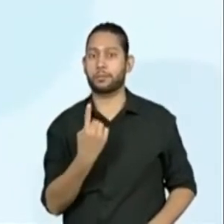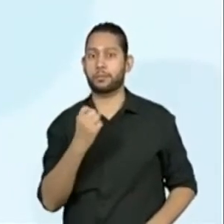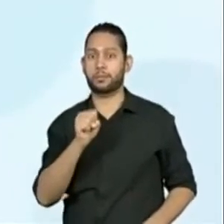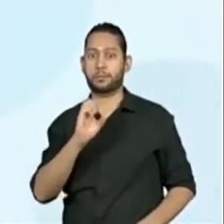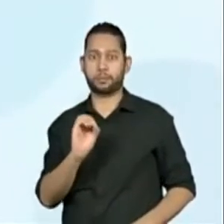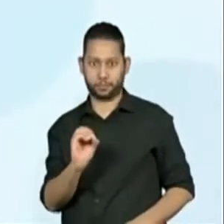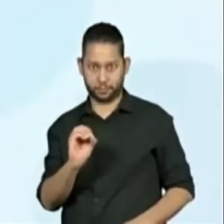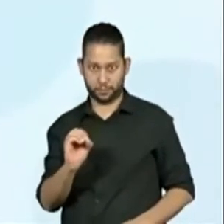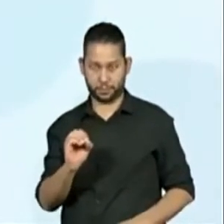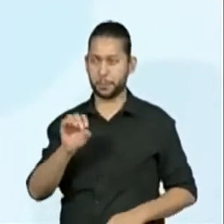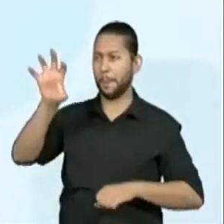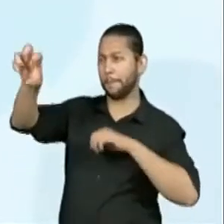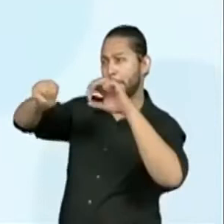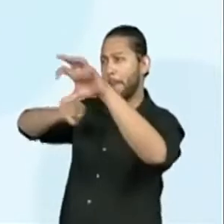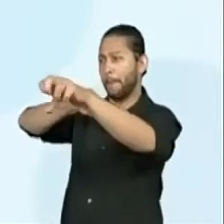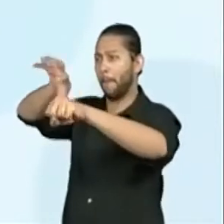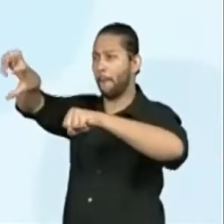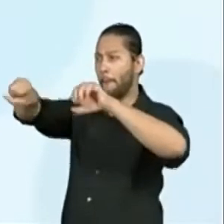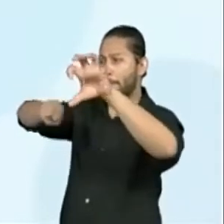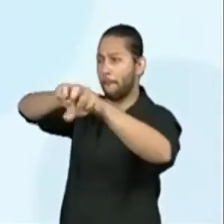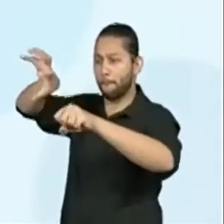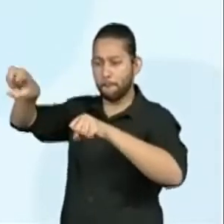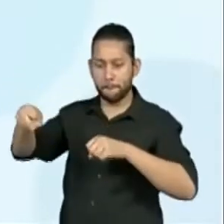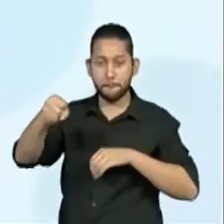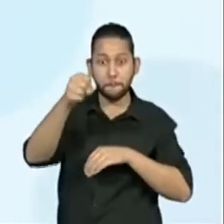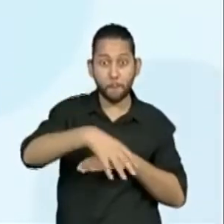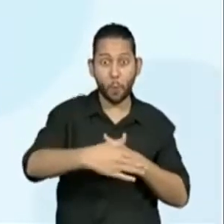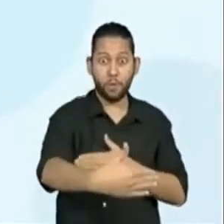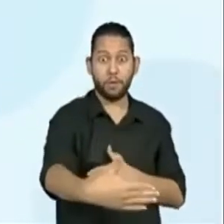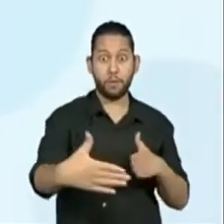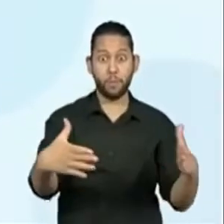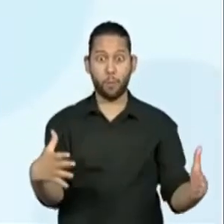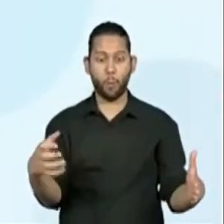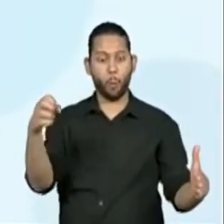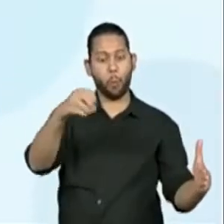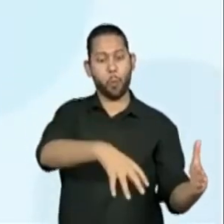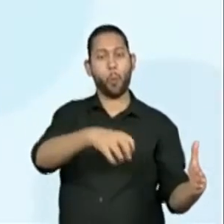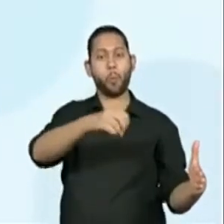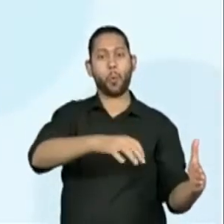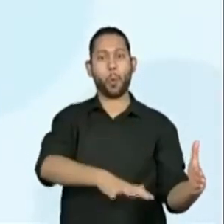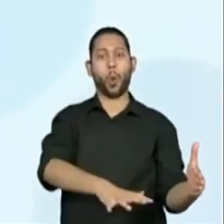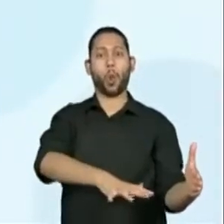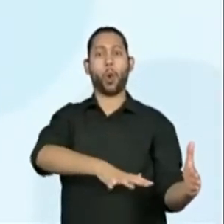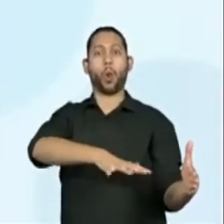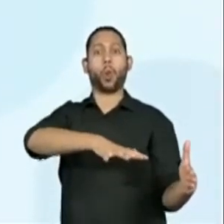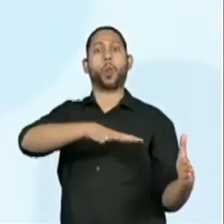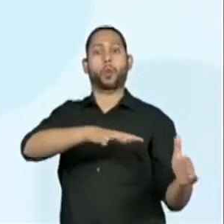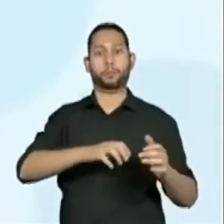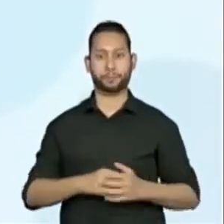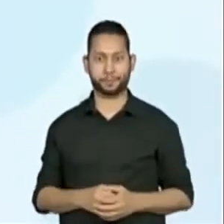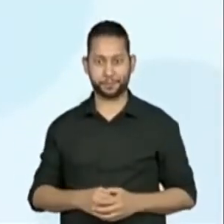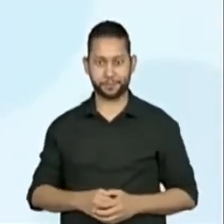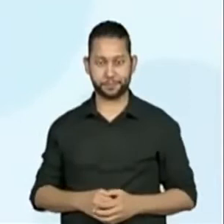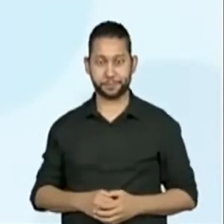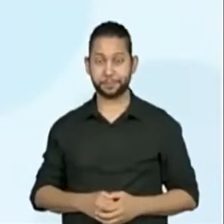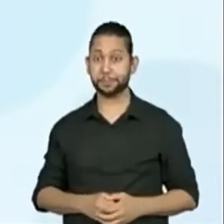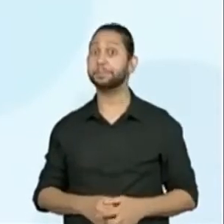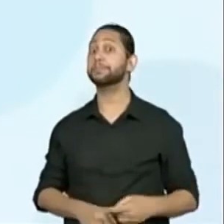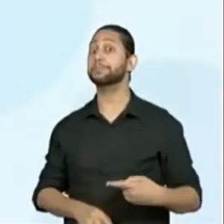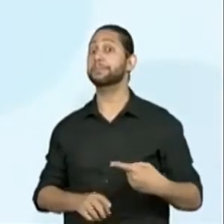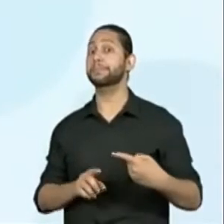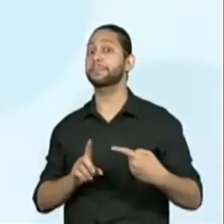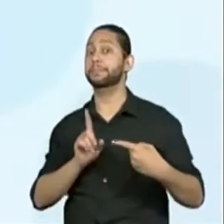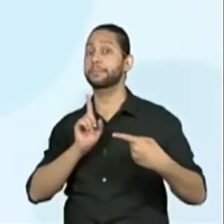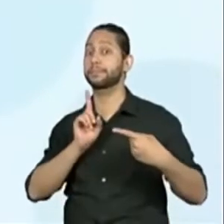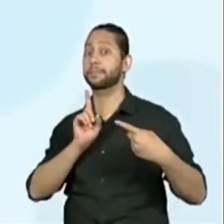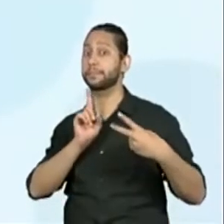resolver nossa situação problema certo então tá o aluno do 4º ano Olá sua situação problema já destacou as